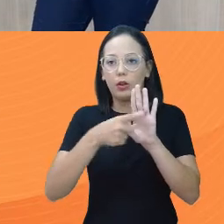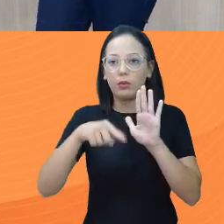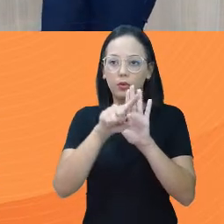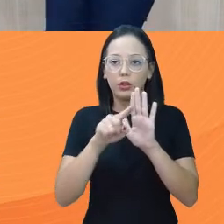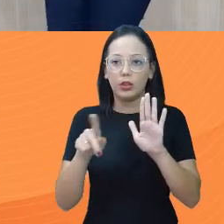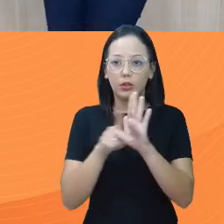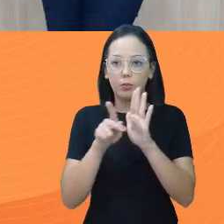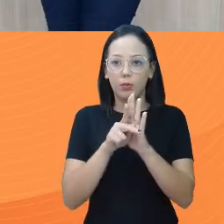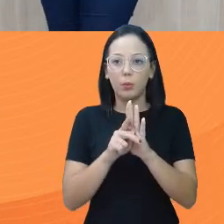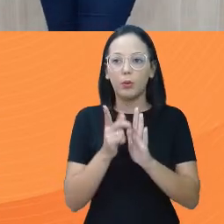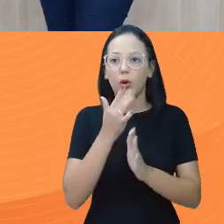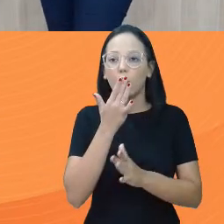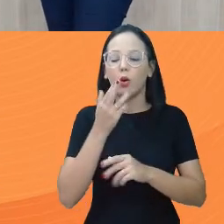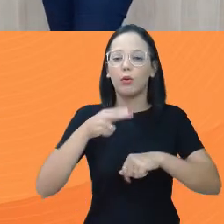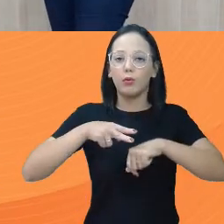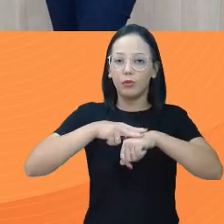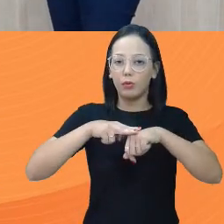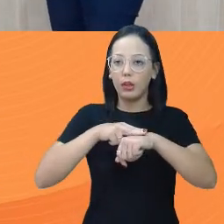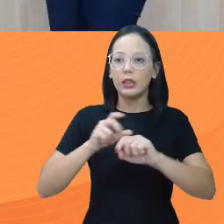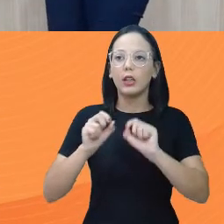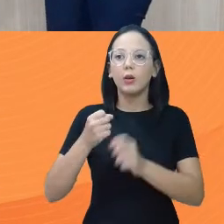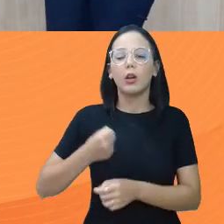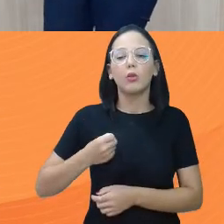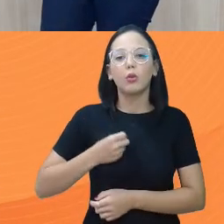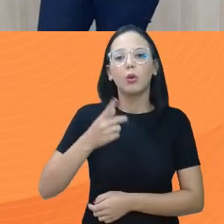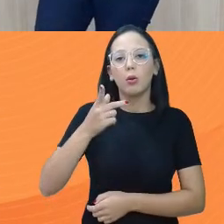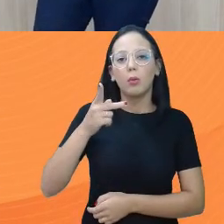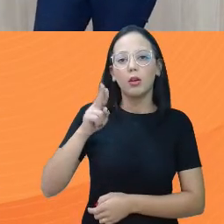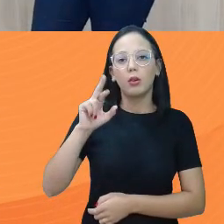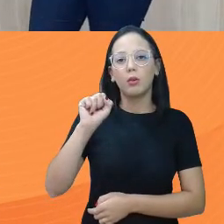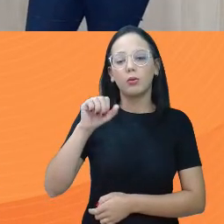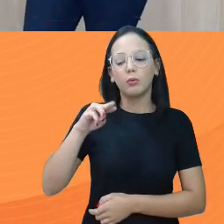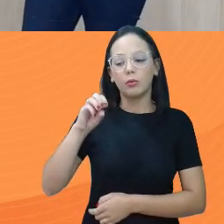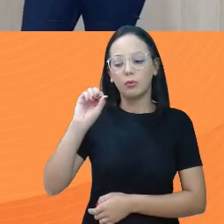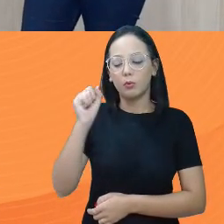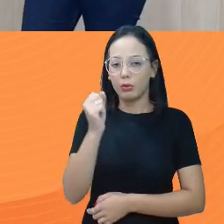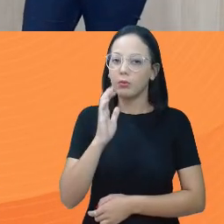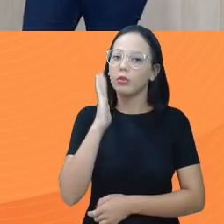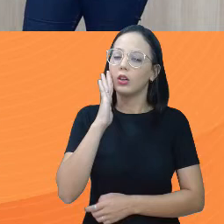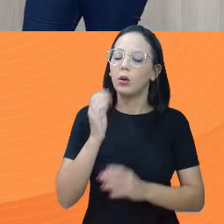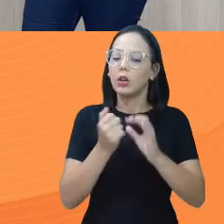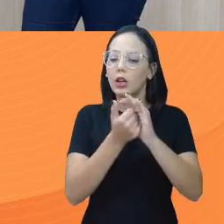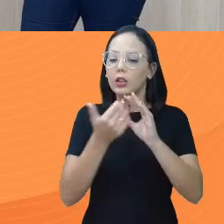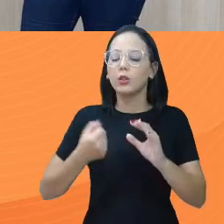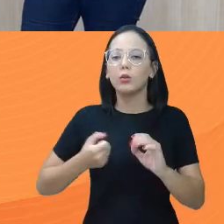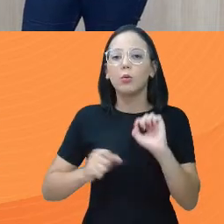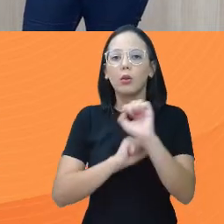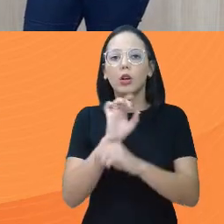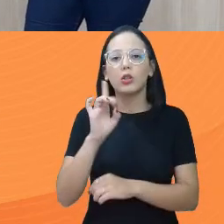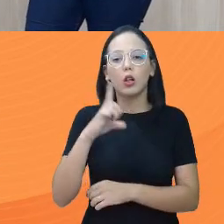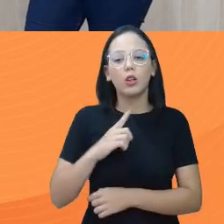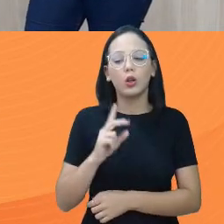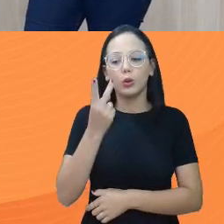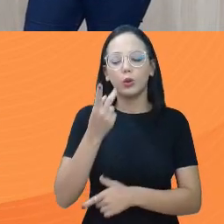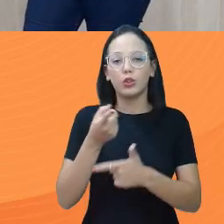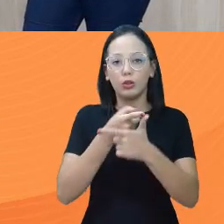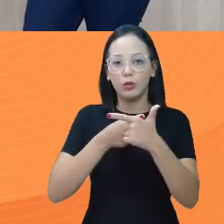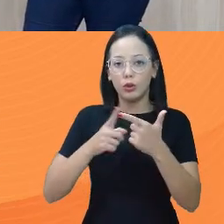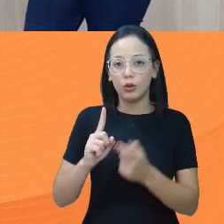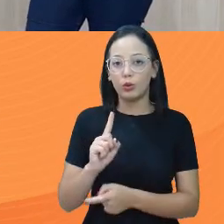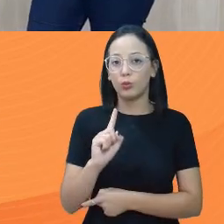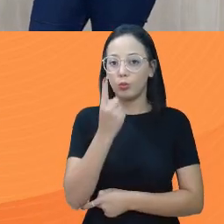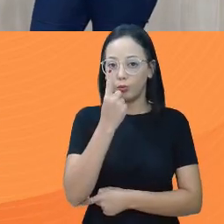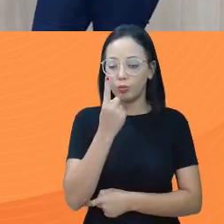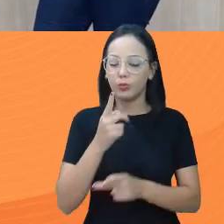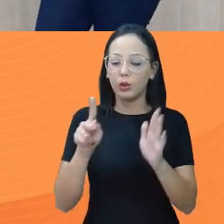num post-itzinho verde, que são os números primos. E a característica desses números é ter apenas dois divisores, que é 1